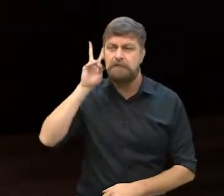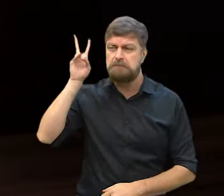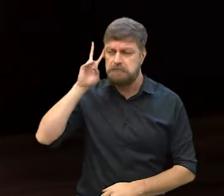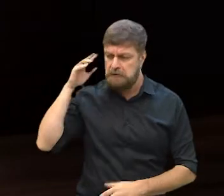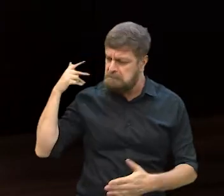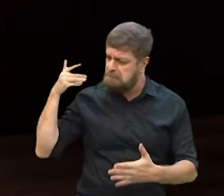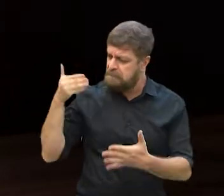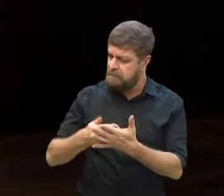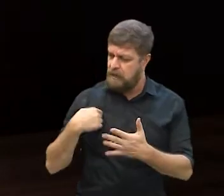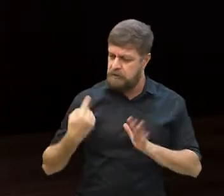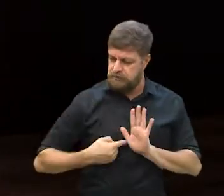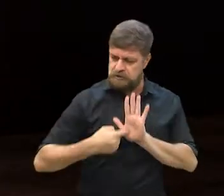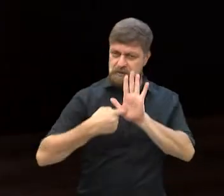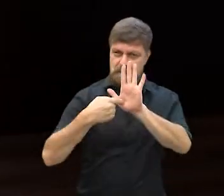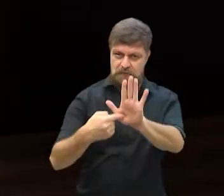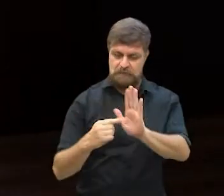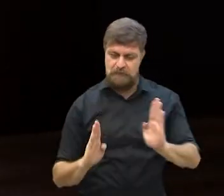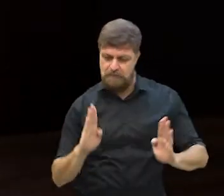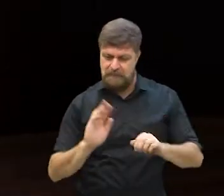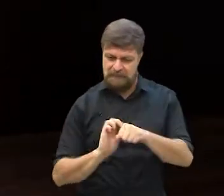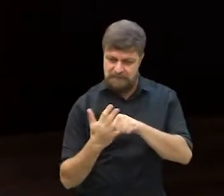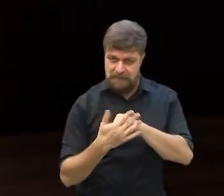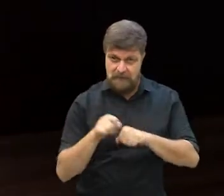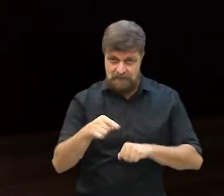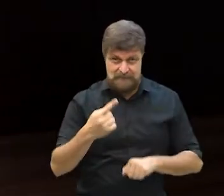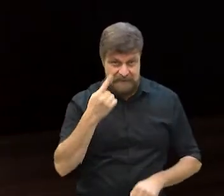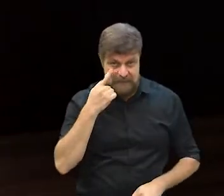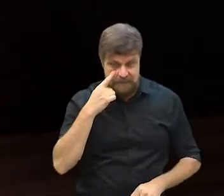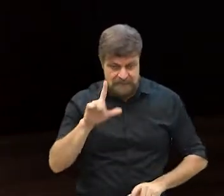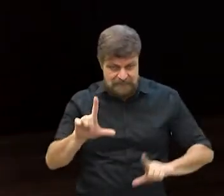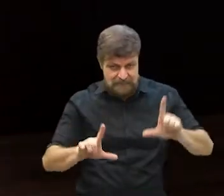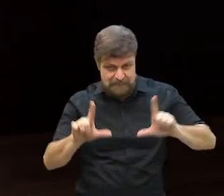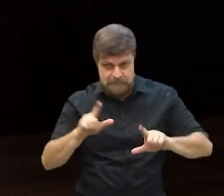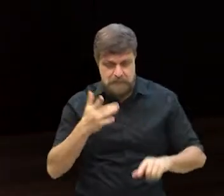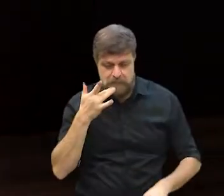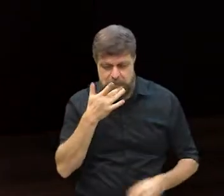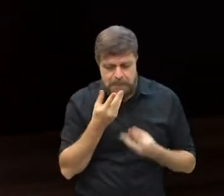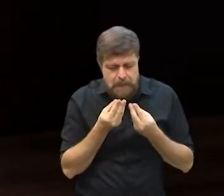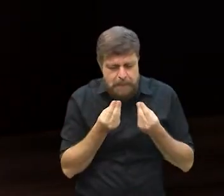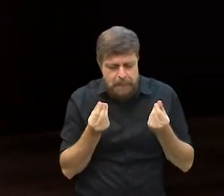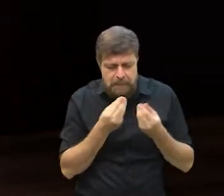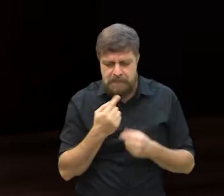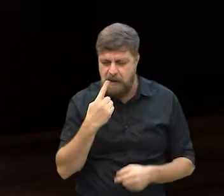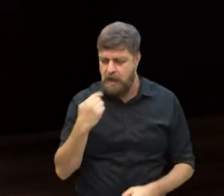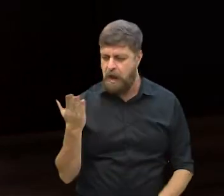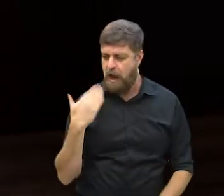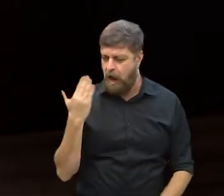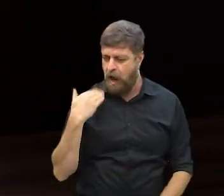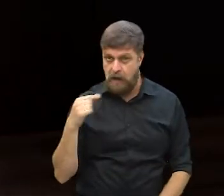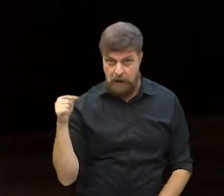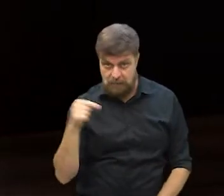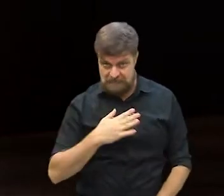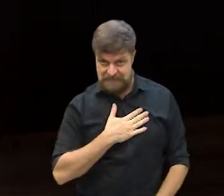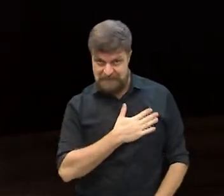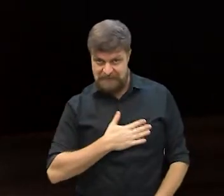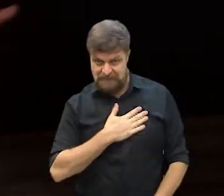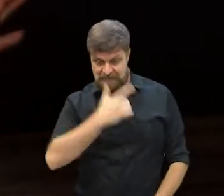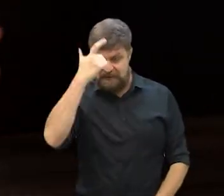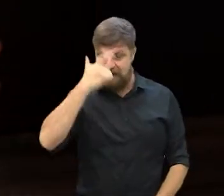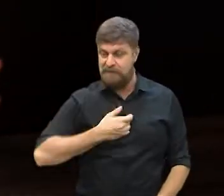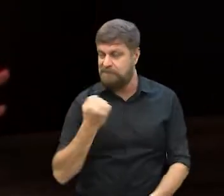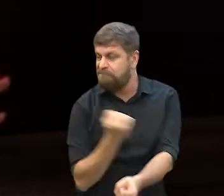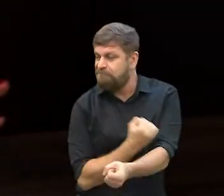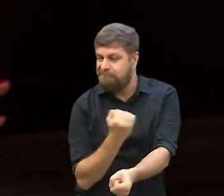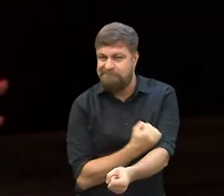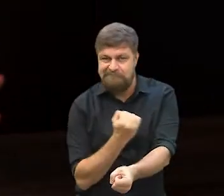sua história, a gente mostrou aí durante o programa, você que está nos assistindo, deu água na boca, você principalmente que gosta de pimenta, eu